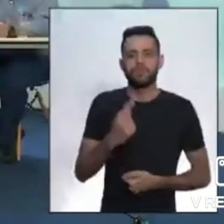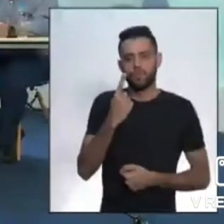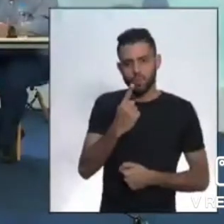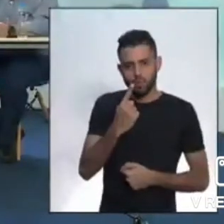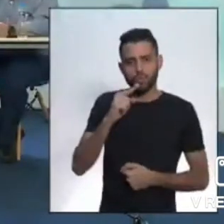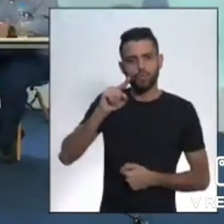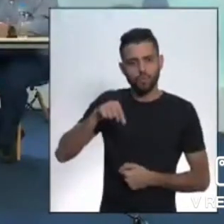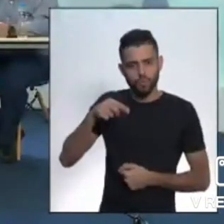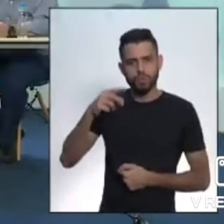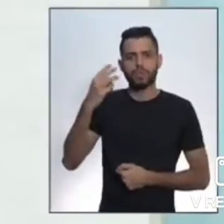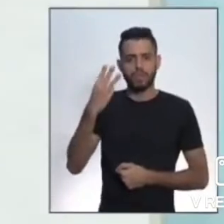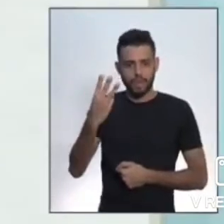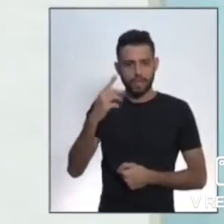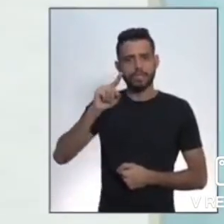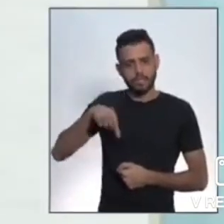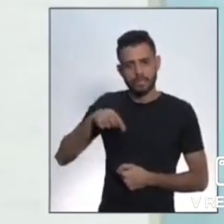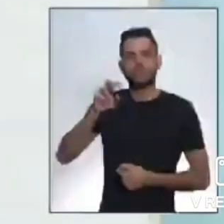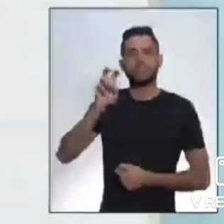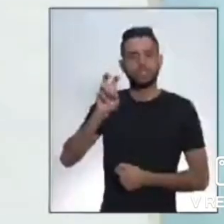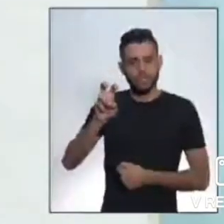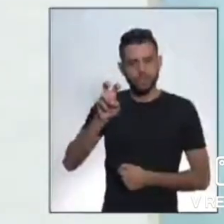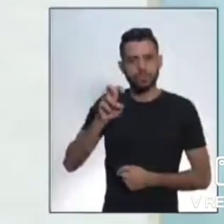3, 5,